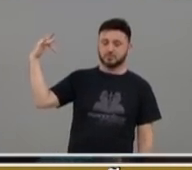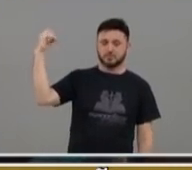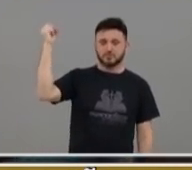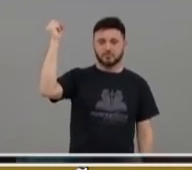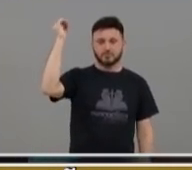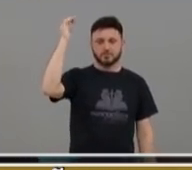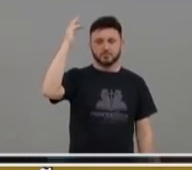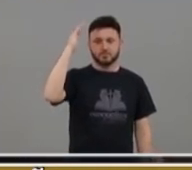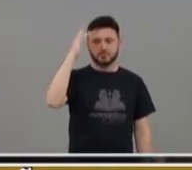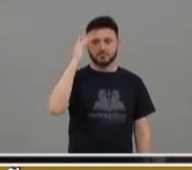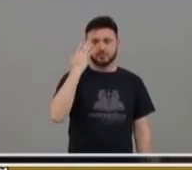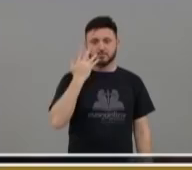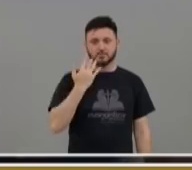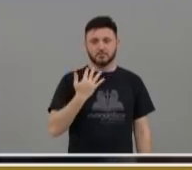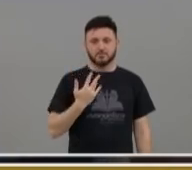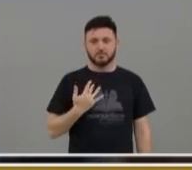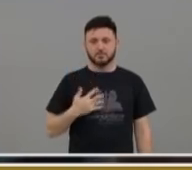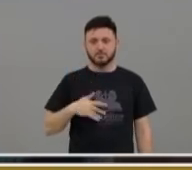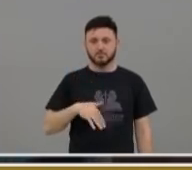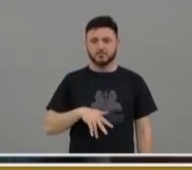fluir em mim.